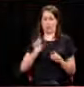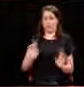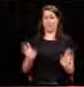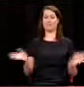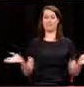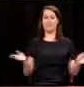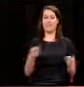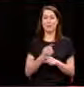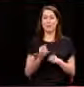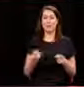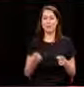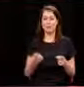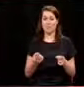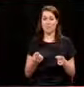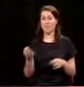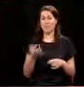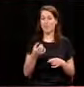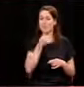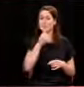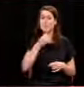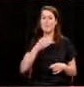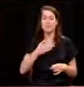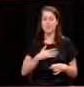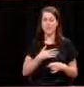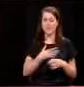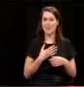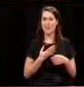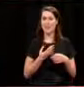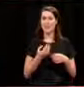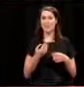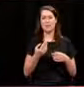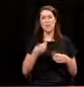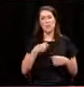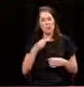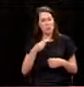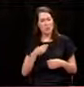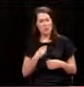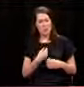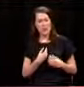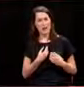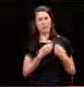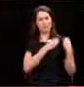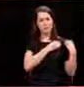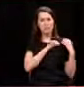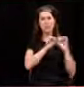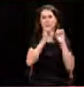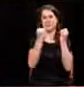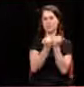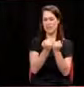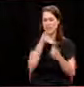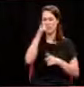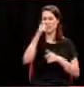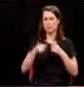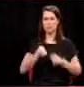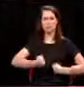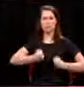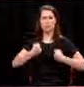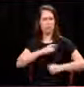direção com uma vertente humana tão forte